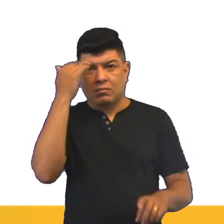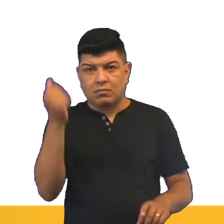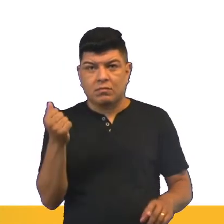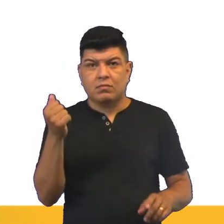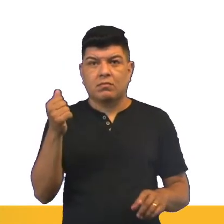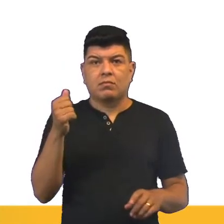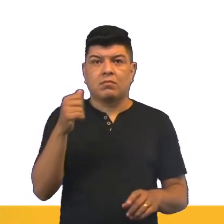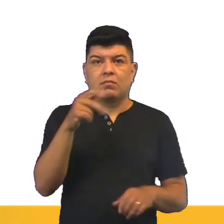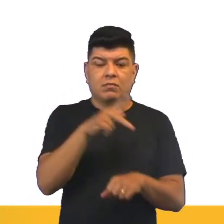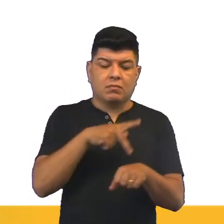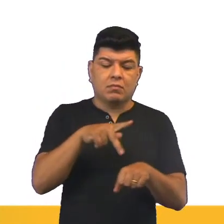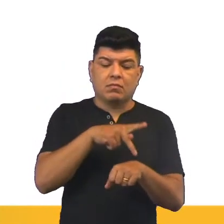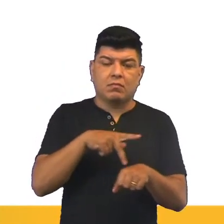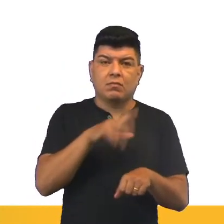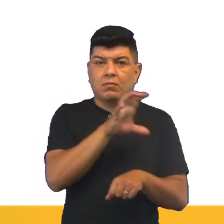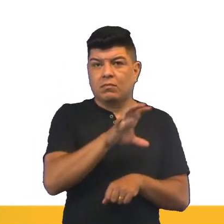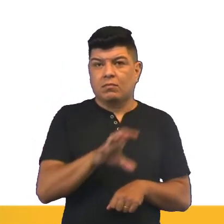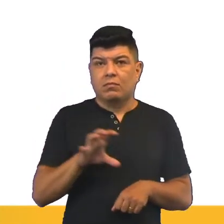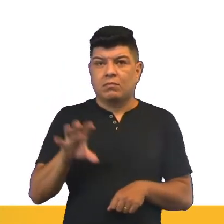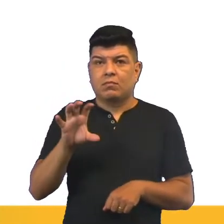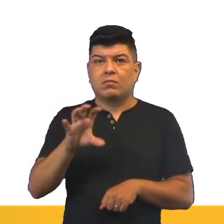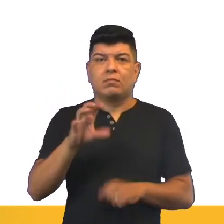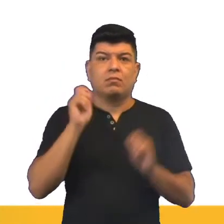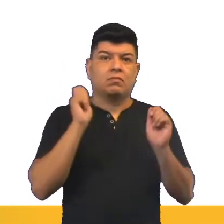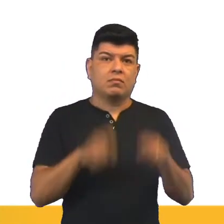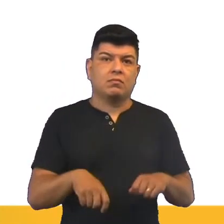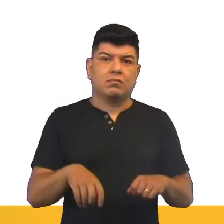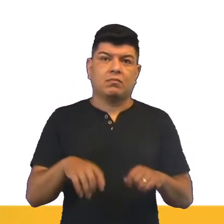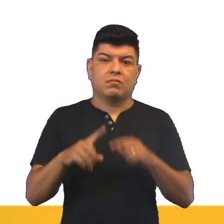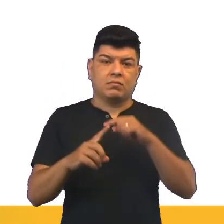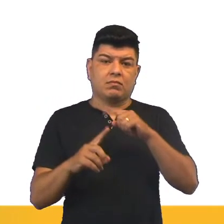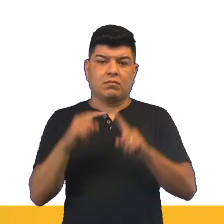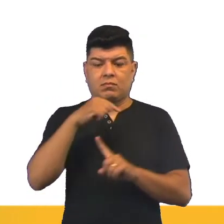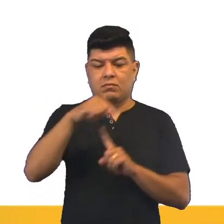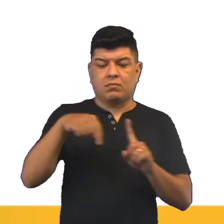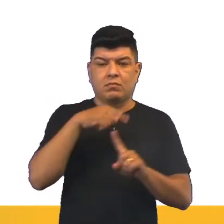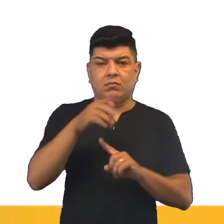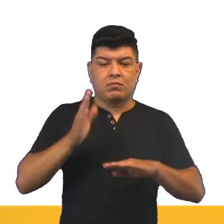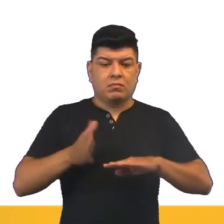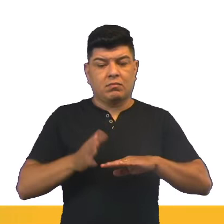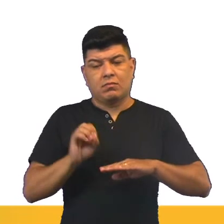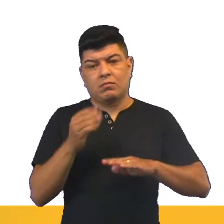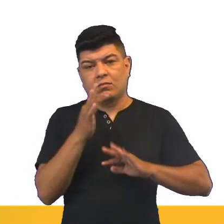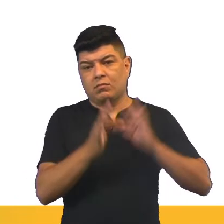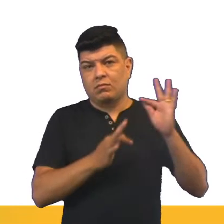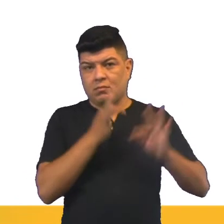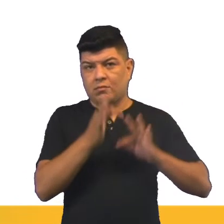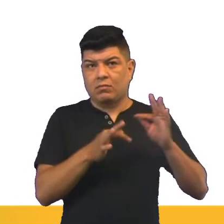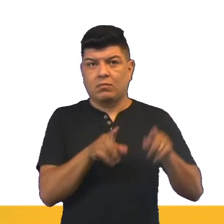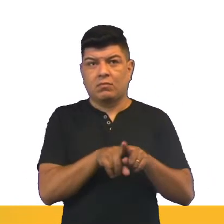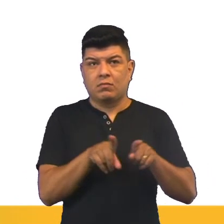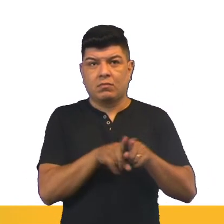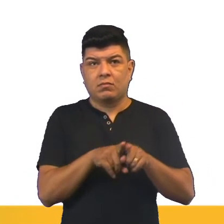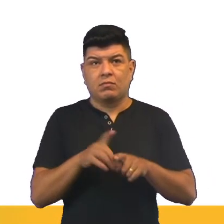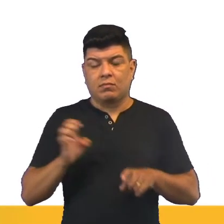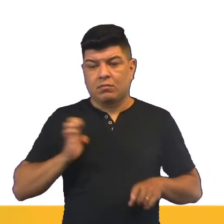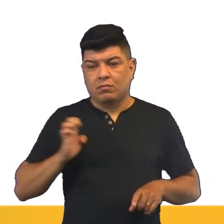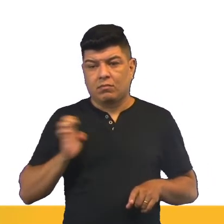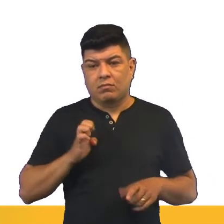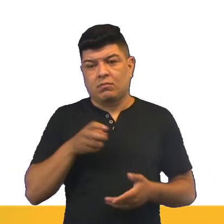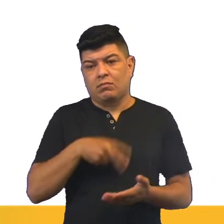uma nação ou região, podendo ser sagradas contemporâneas ou folclóricas, tá? Ou seja, uma dança